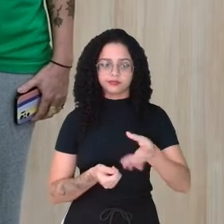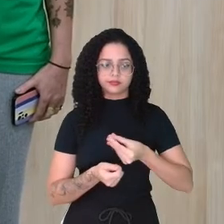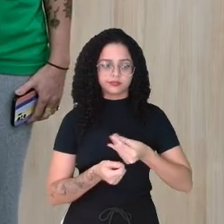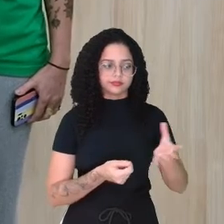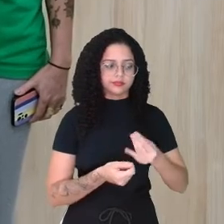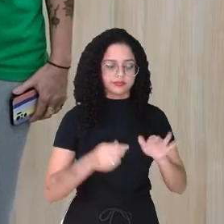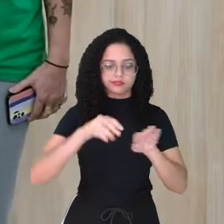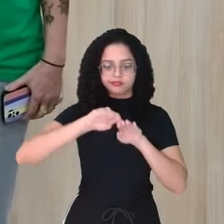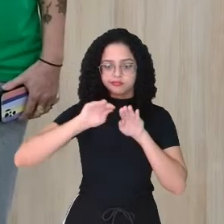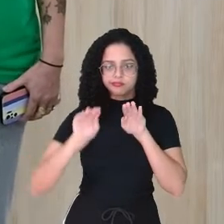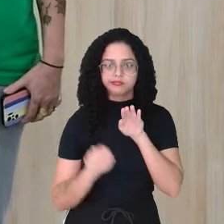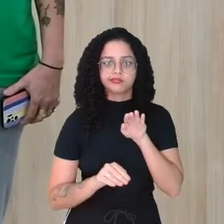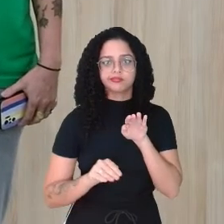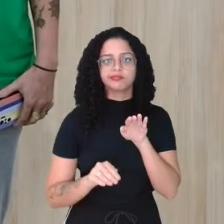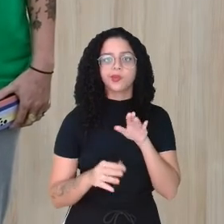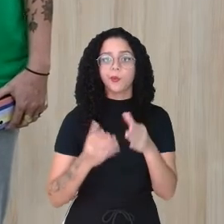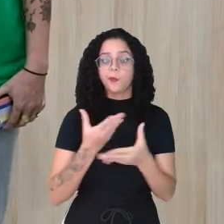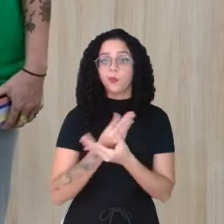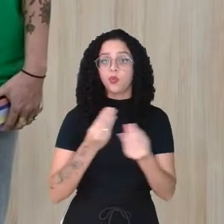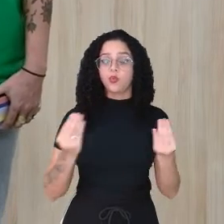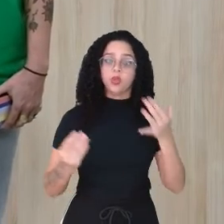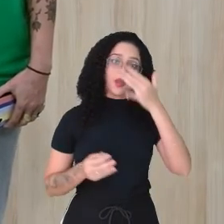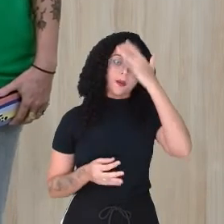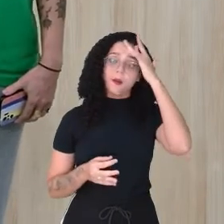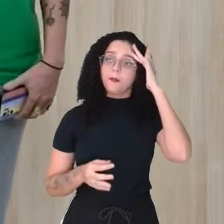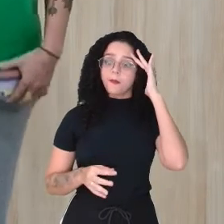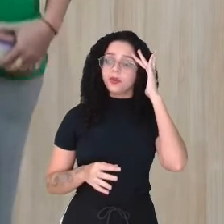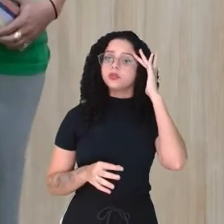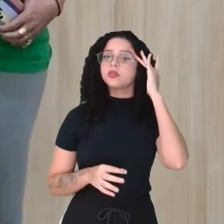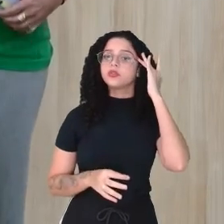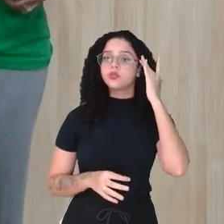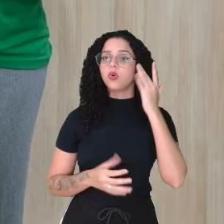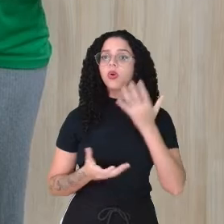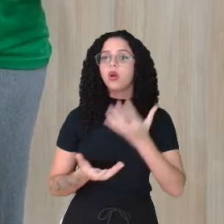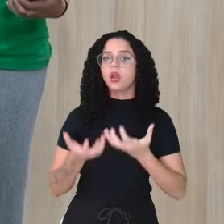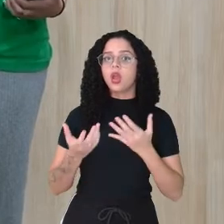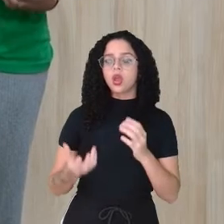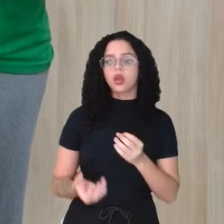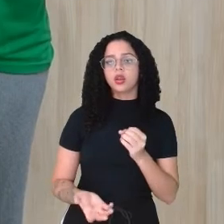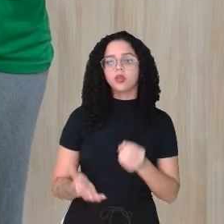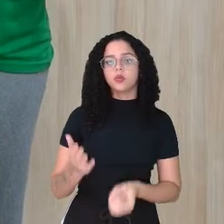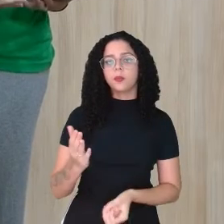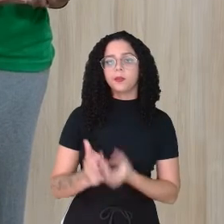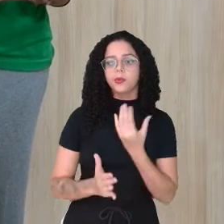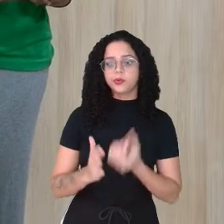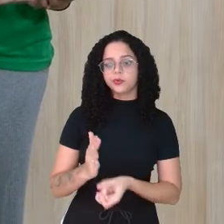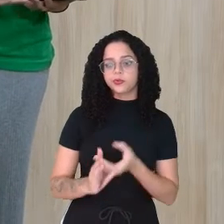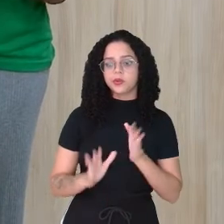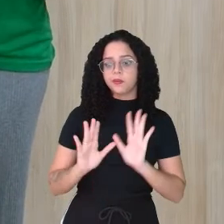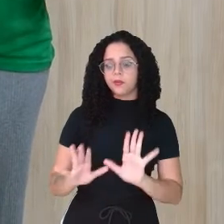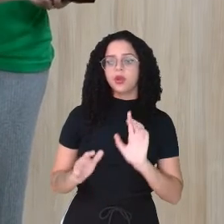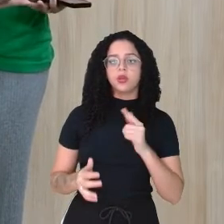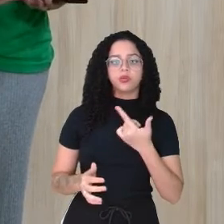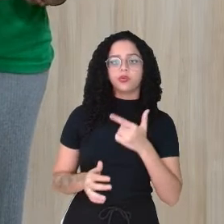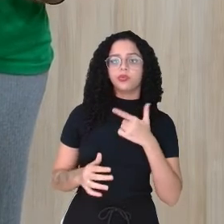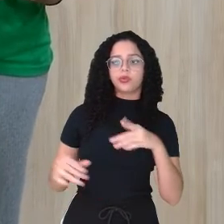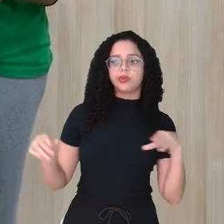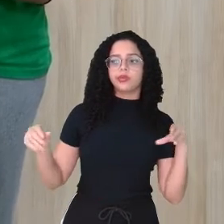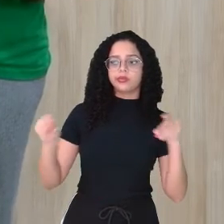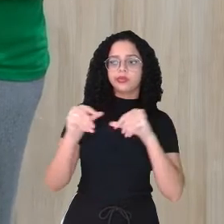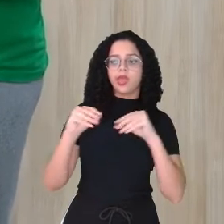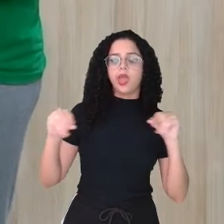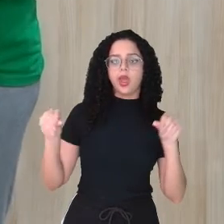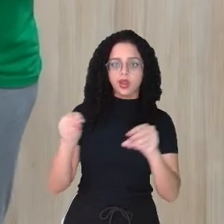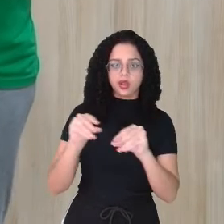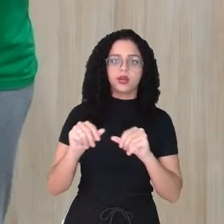né, muitas pessoas aí querendo produzir e sem terra para produzir, né,